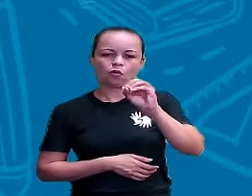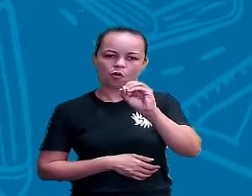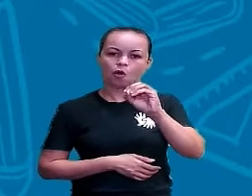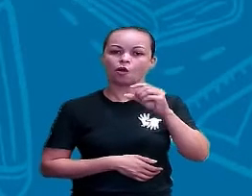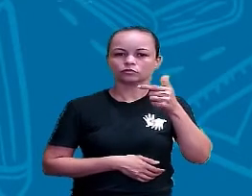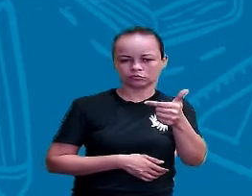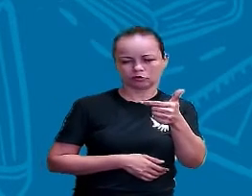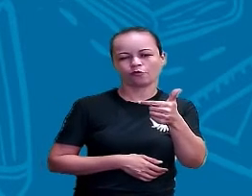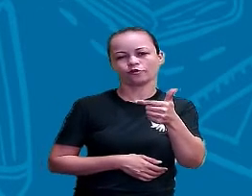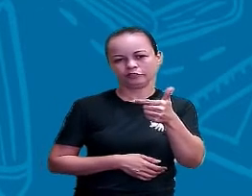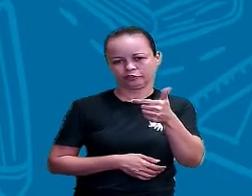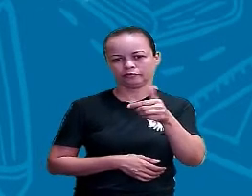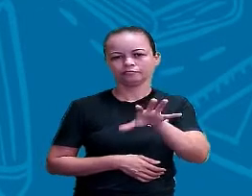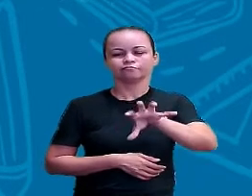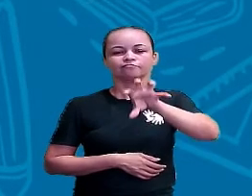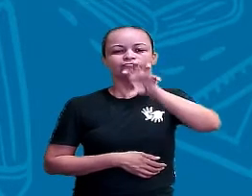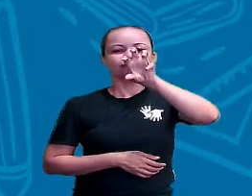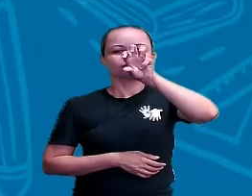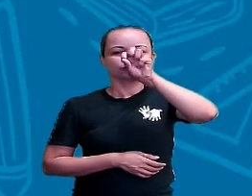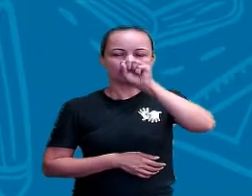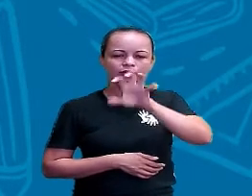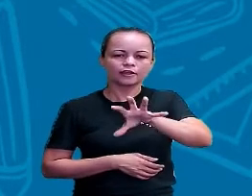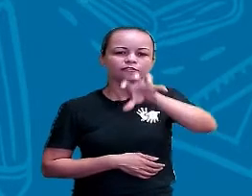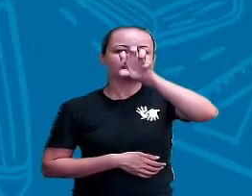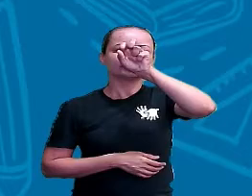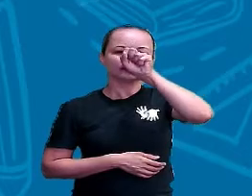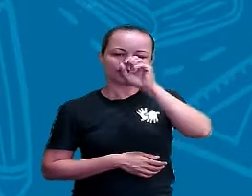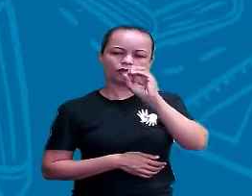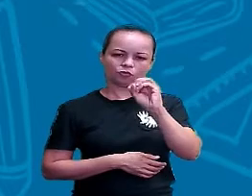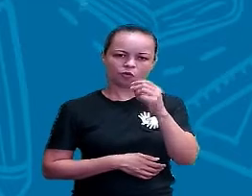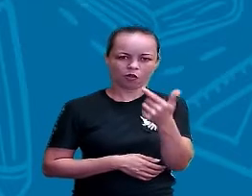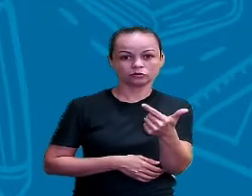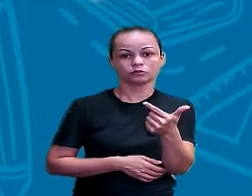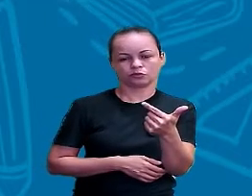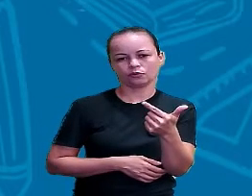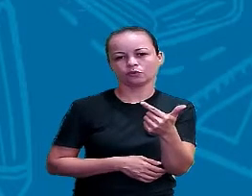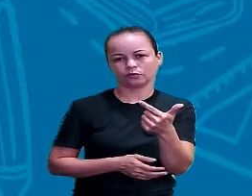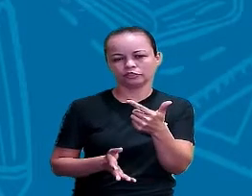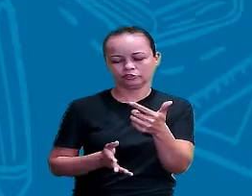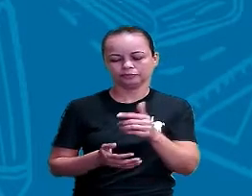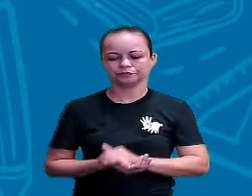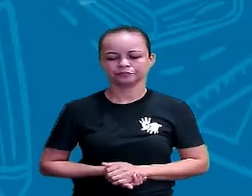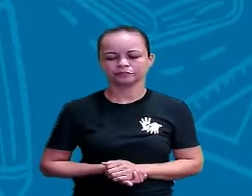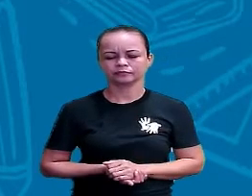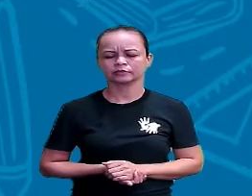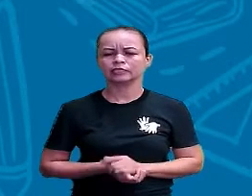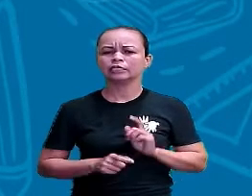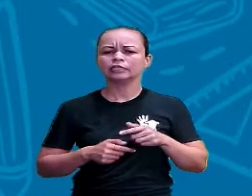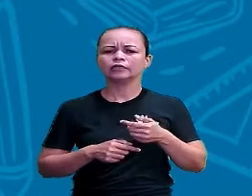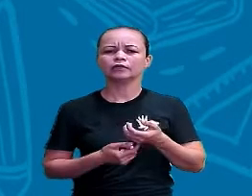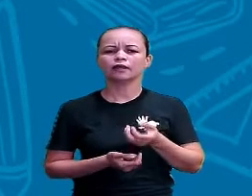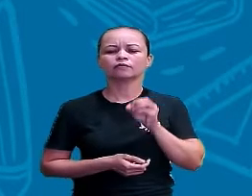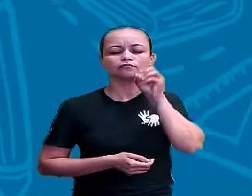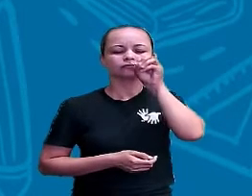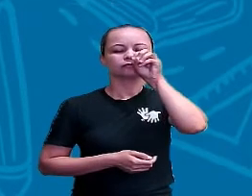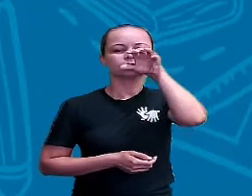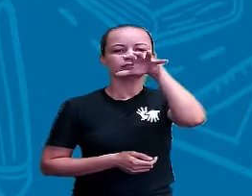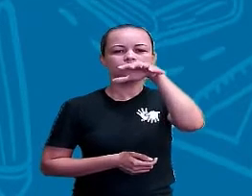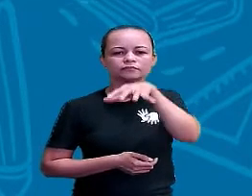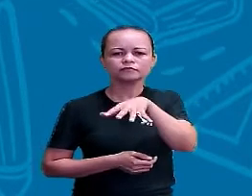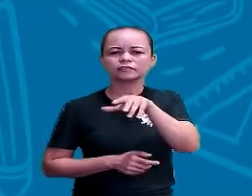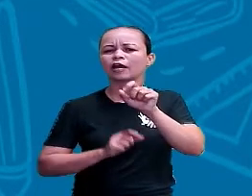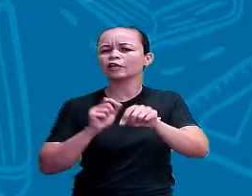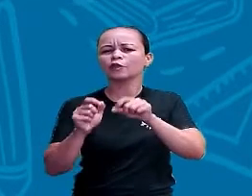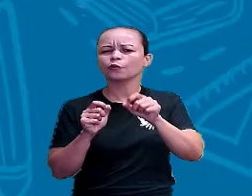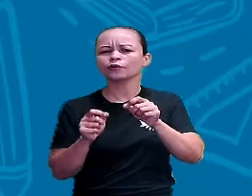né? Em O2, tá certo? Em oxigênio, que a gente vai estar retirando do ar que a gente respira. E ao sair do corpo, o